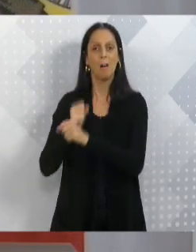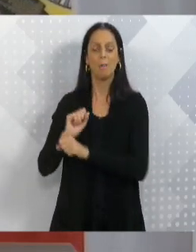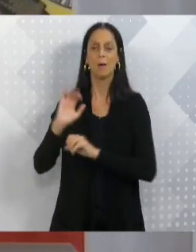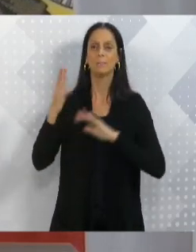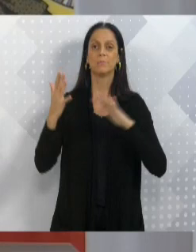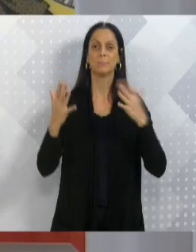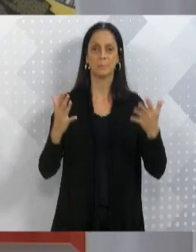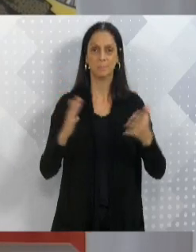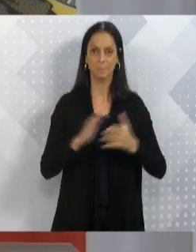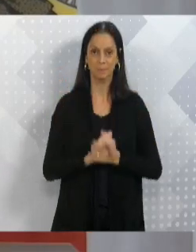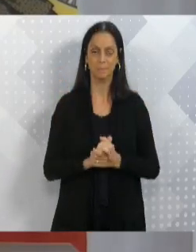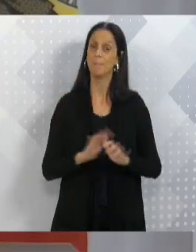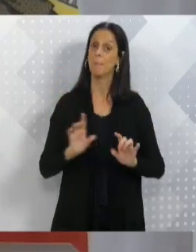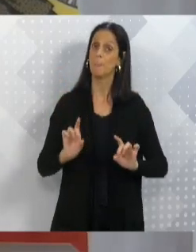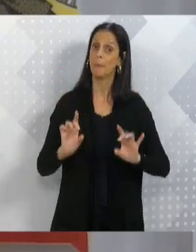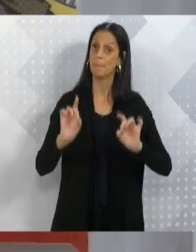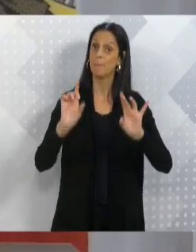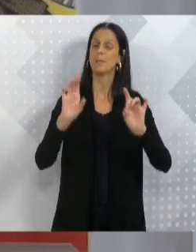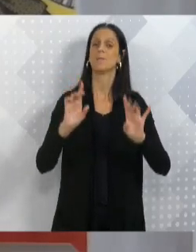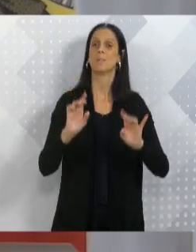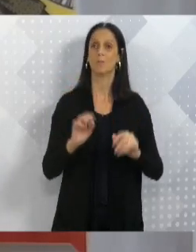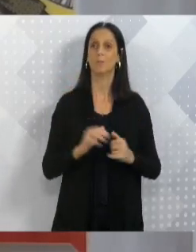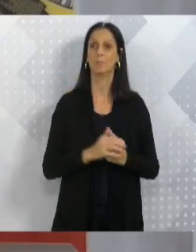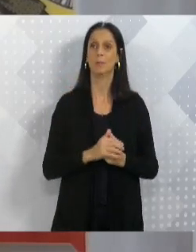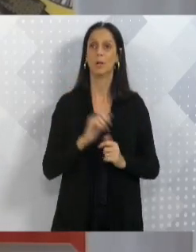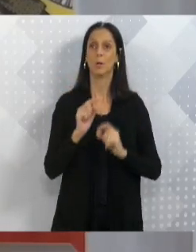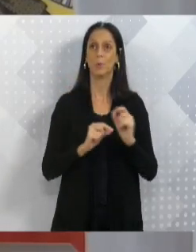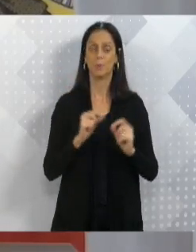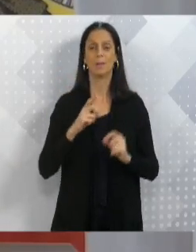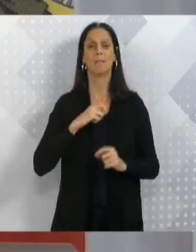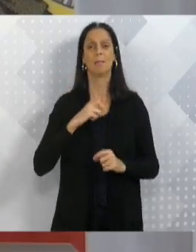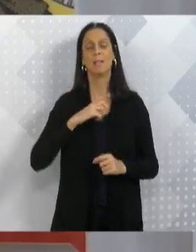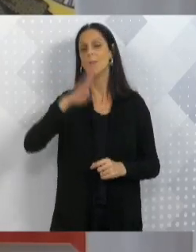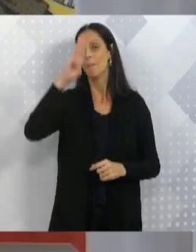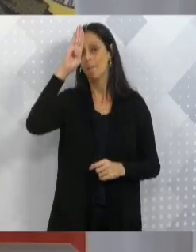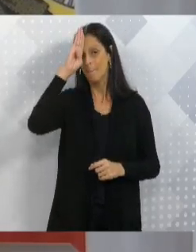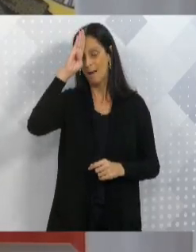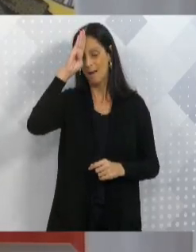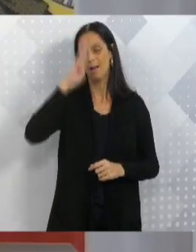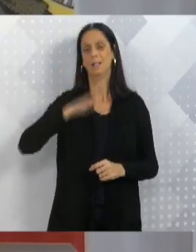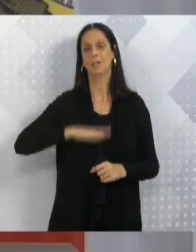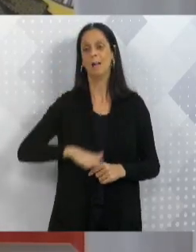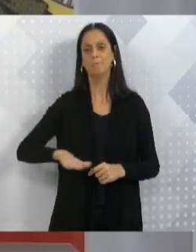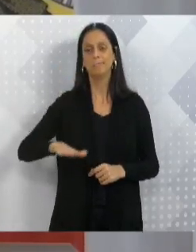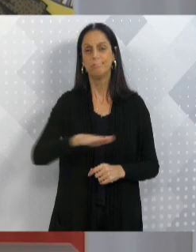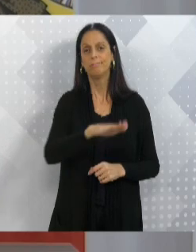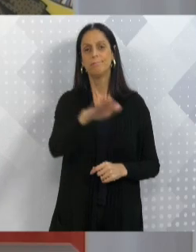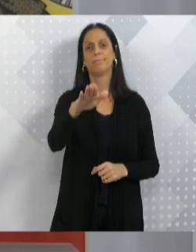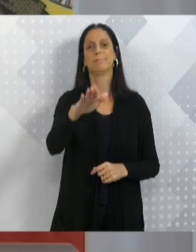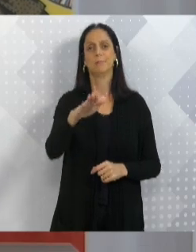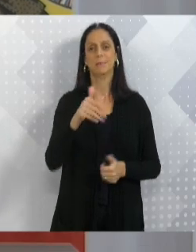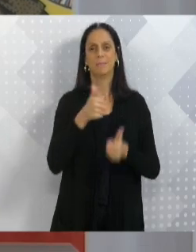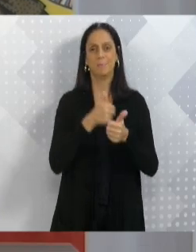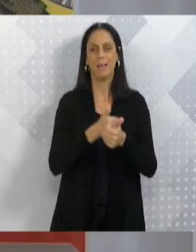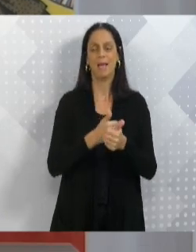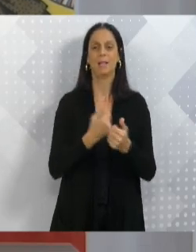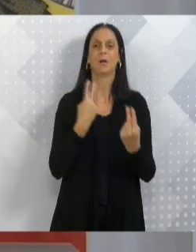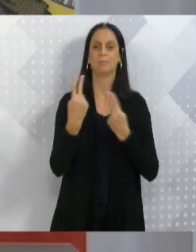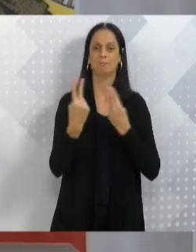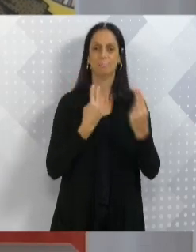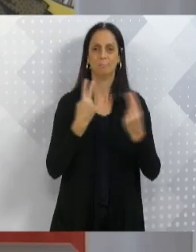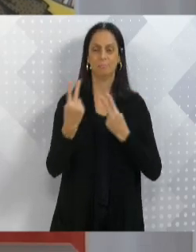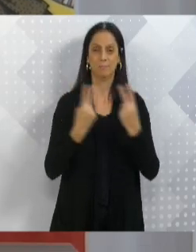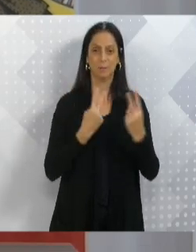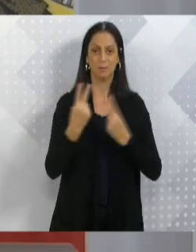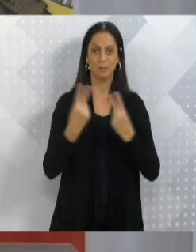viabilizadas, em especial do tão sonhado complexo Badenfurt na BR-470. Pelo complexo do